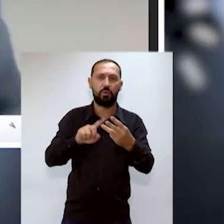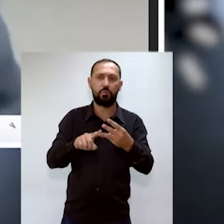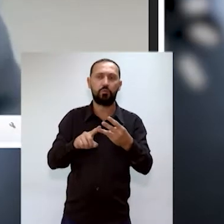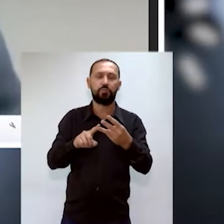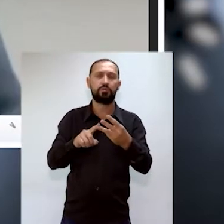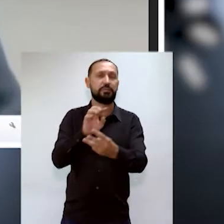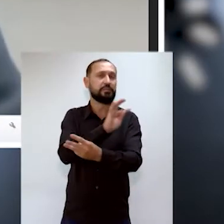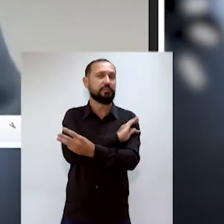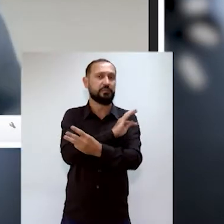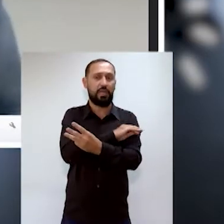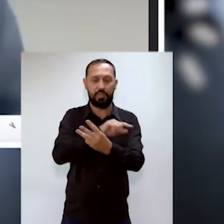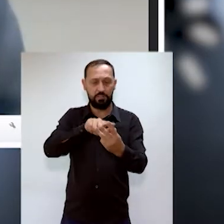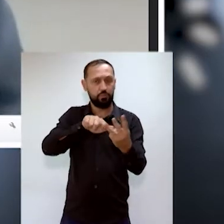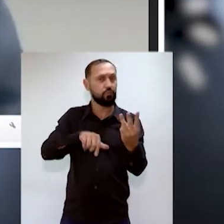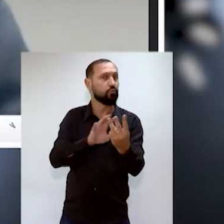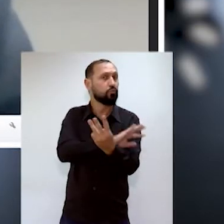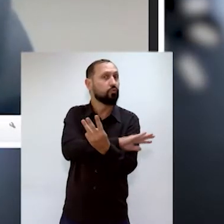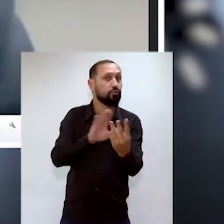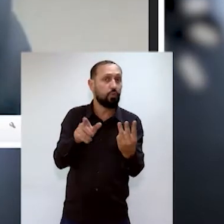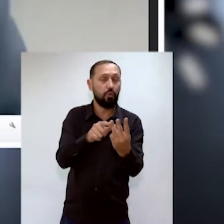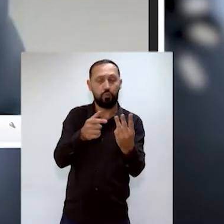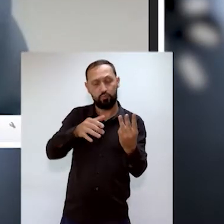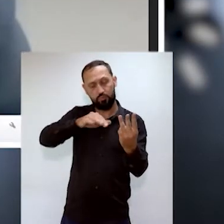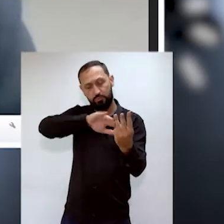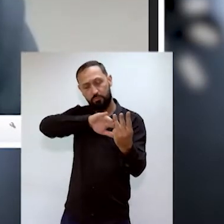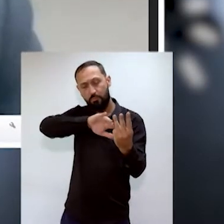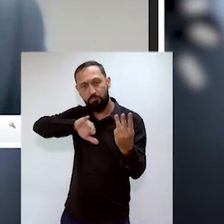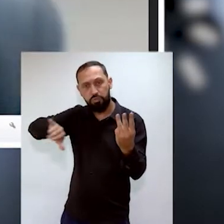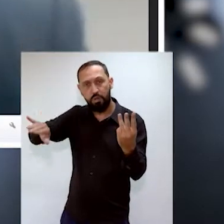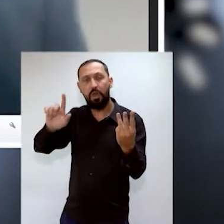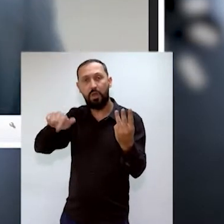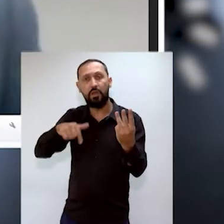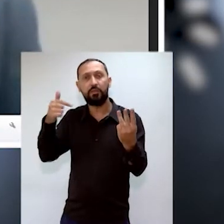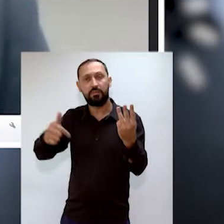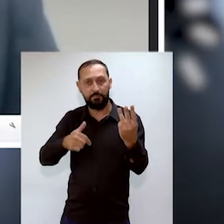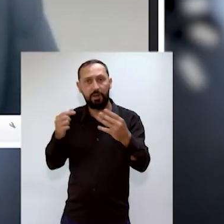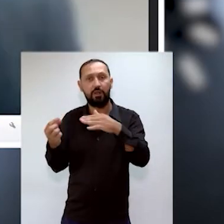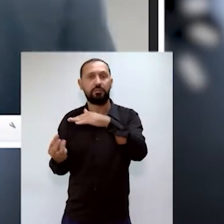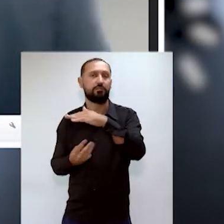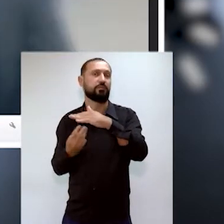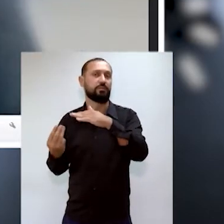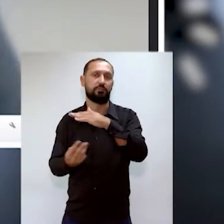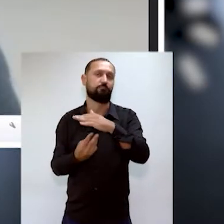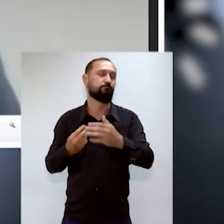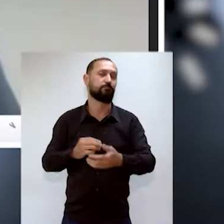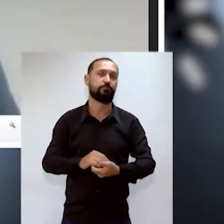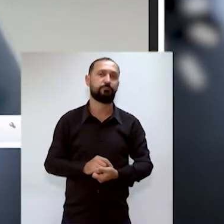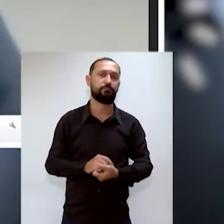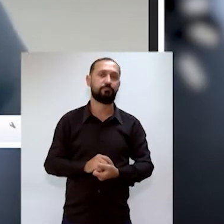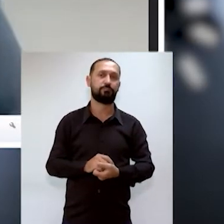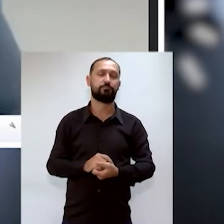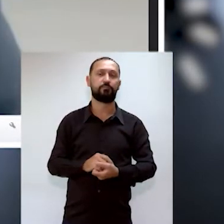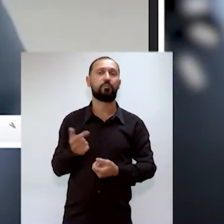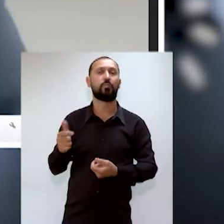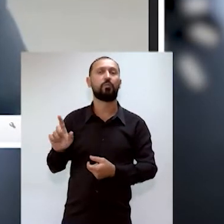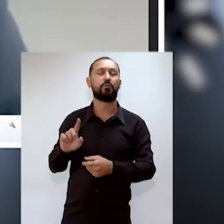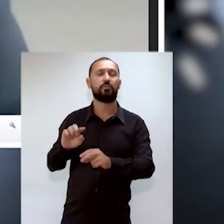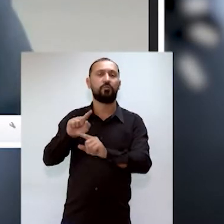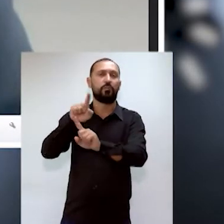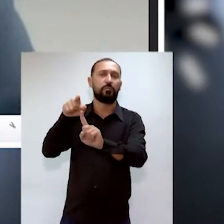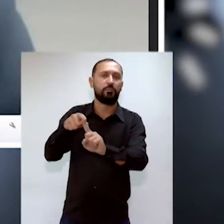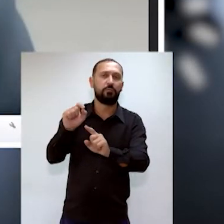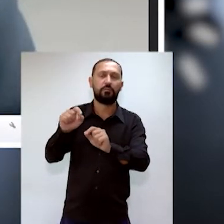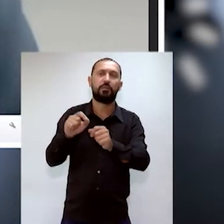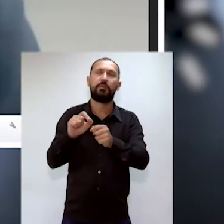e técnicos, atualmente. O resto de todas as pessoas que trabalham por lá são terceirizados, em todas as